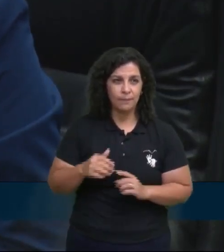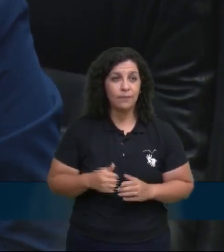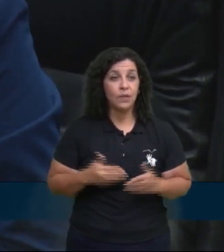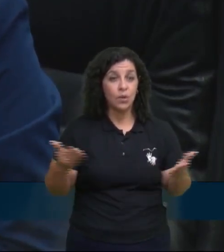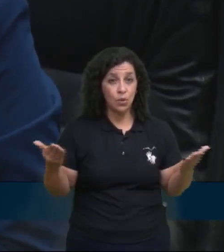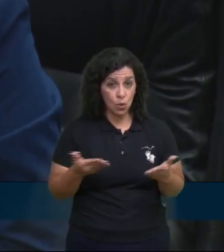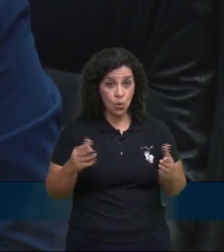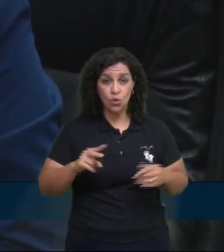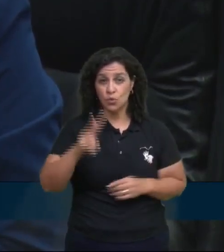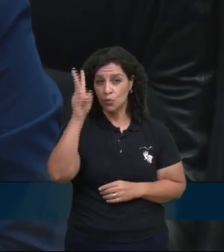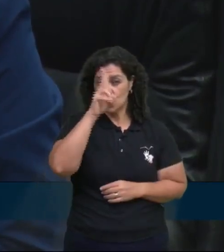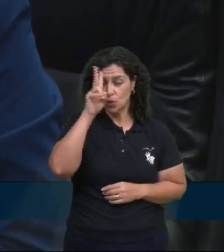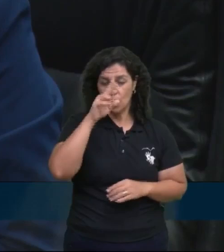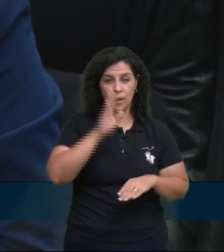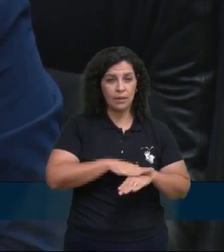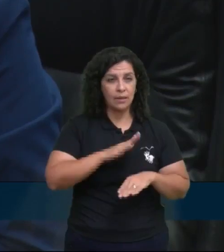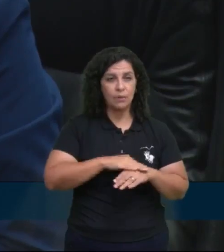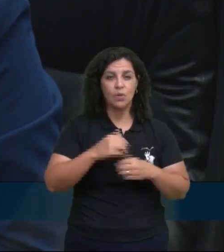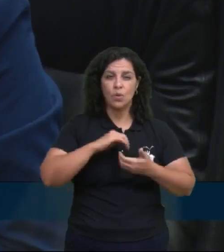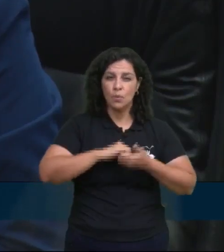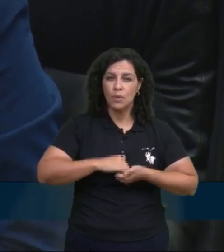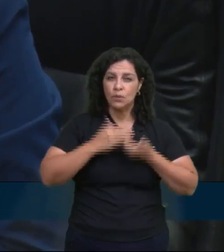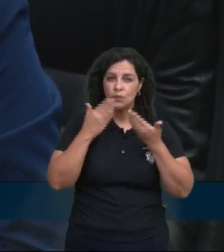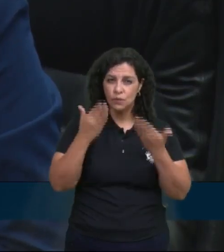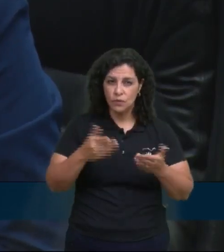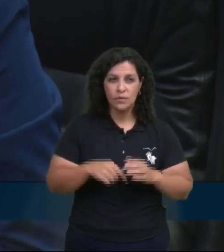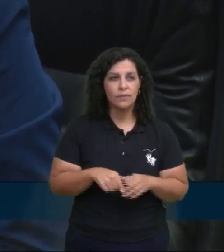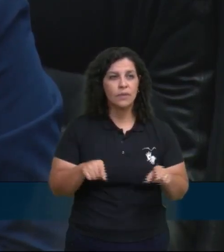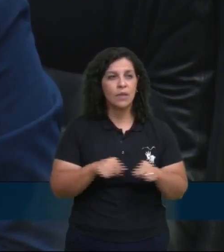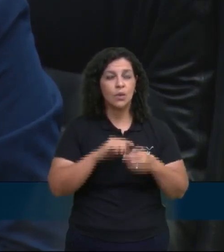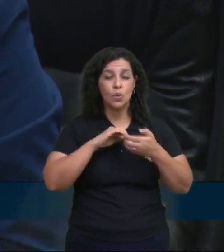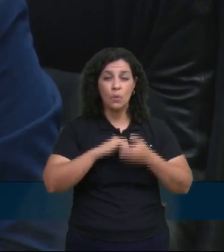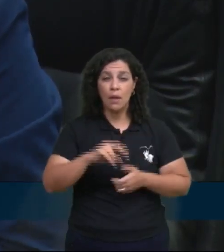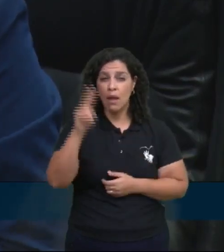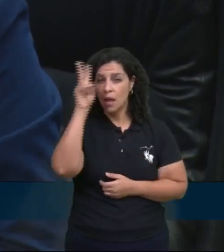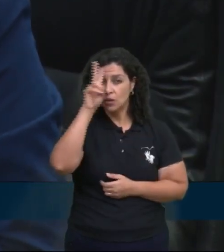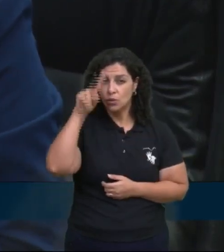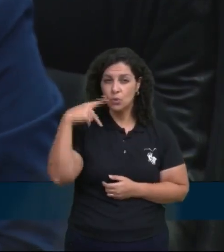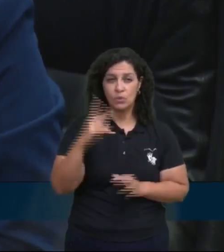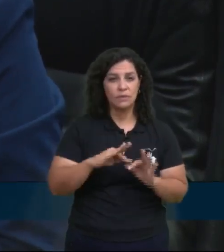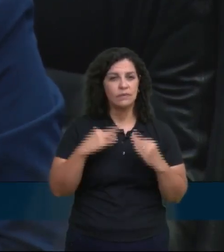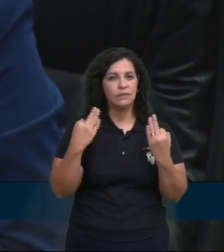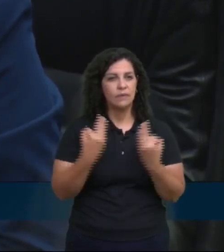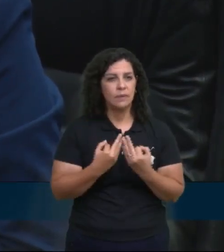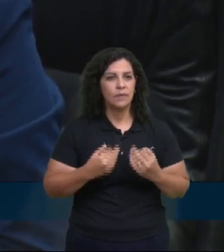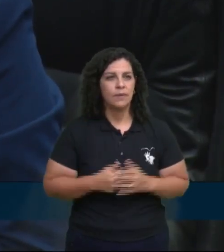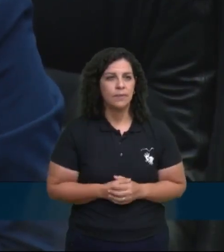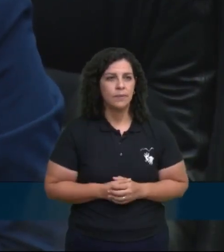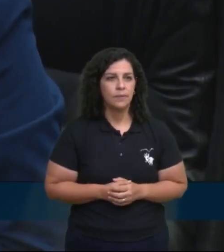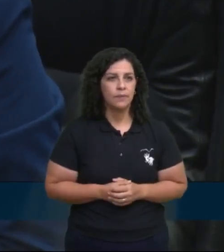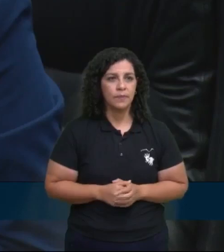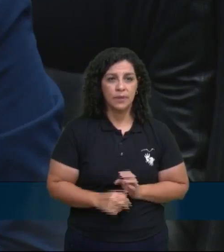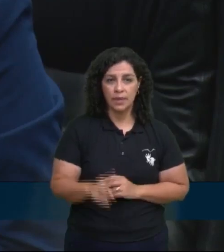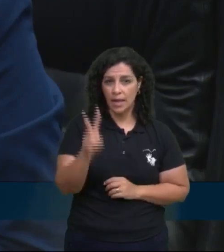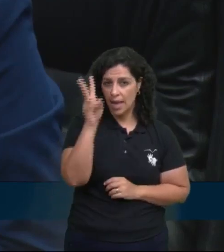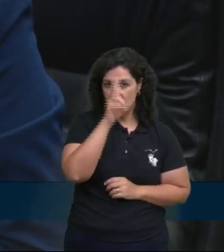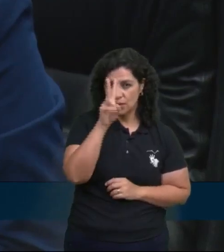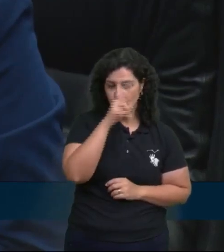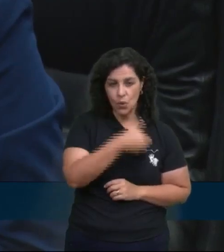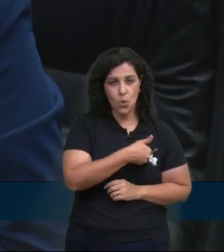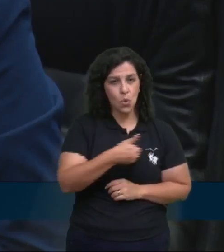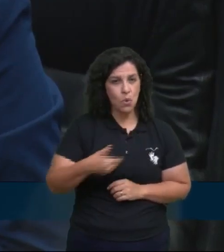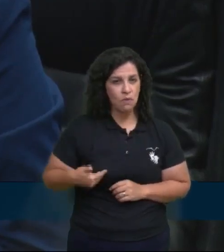é um momento histórico, quero cumprimentar você, quero saudar a história da tua família, a história do